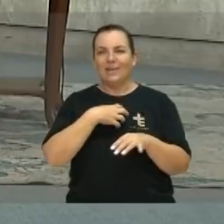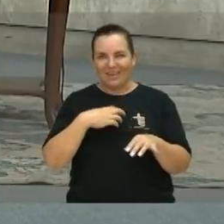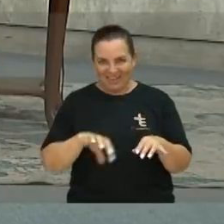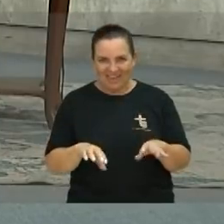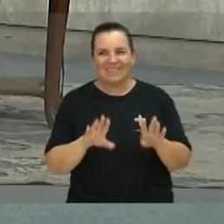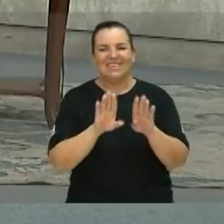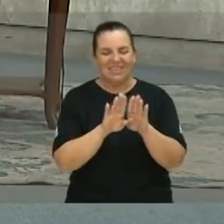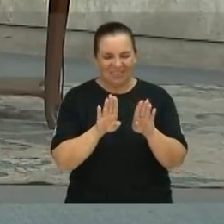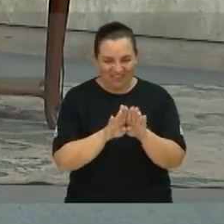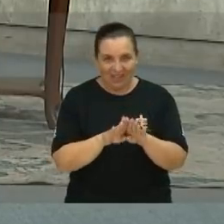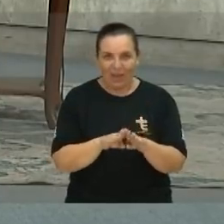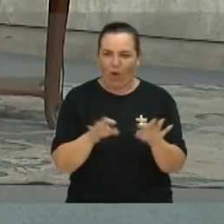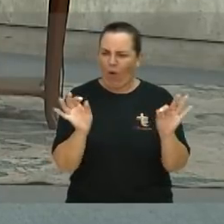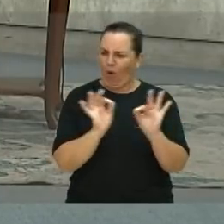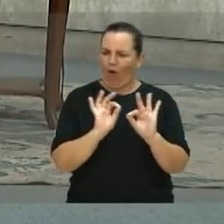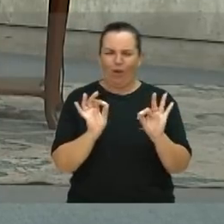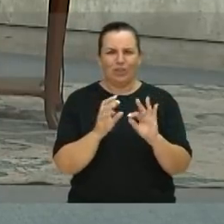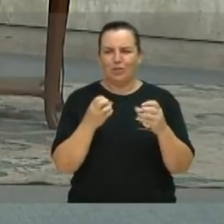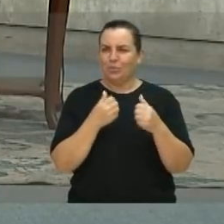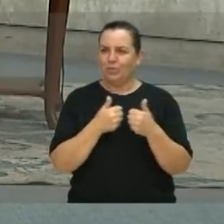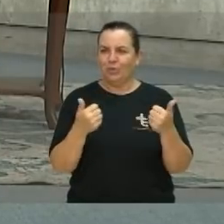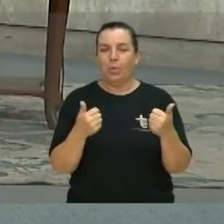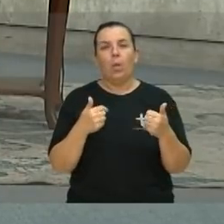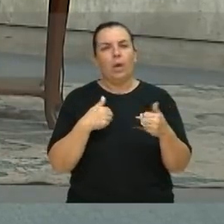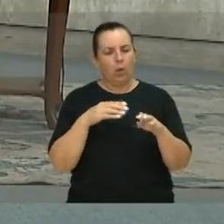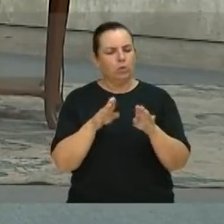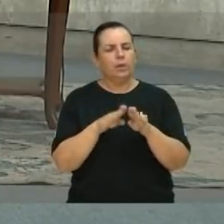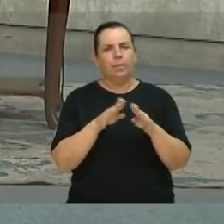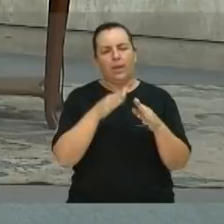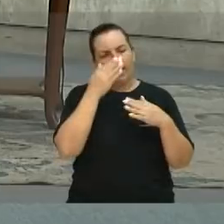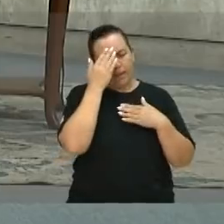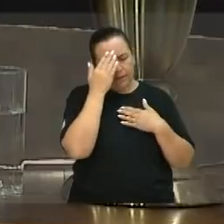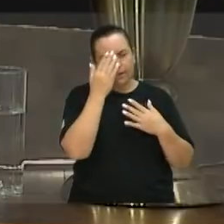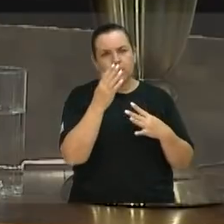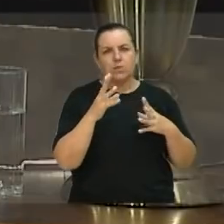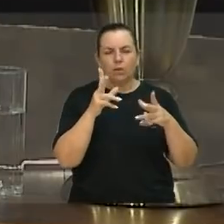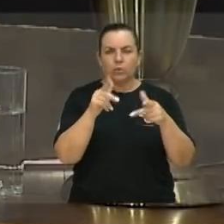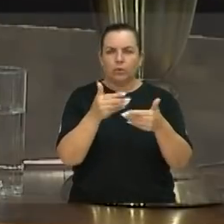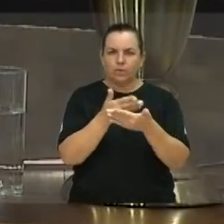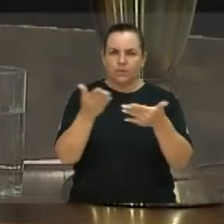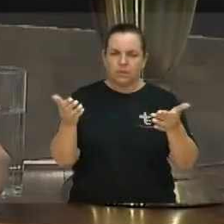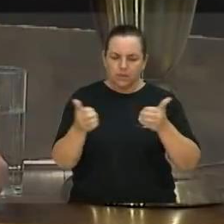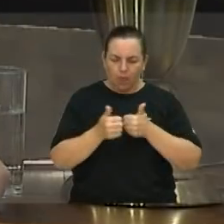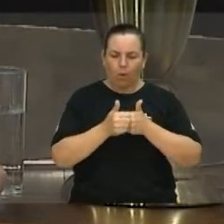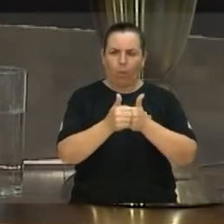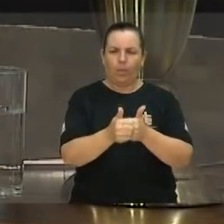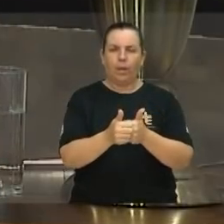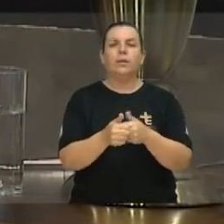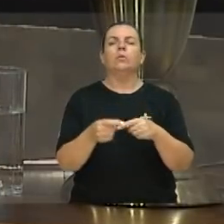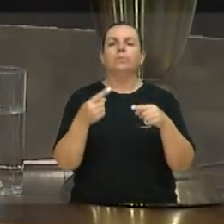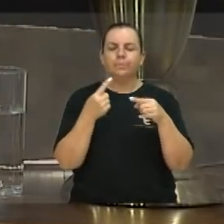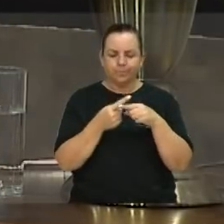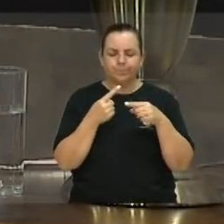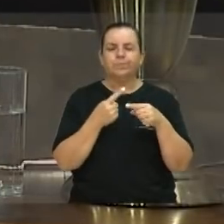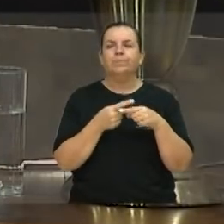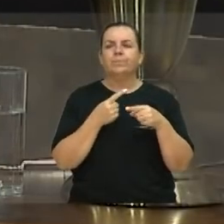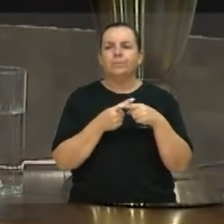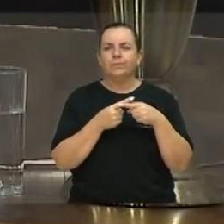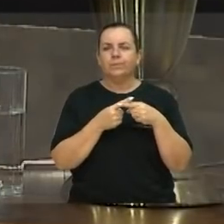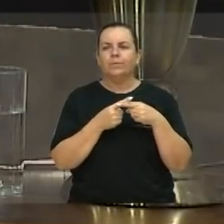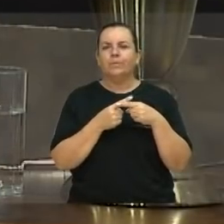um ótimo eu também sou grato a todos esses que acompanham porque